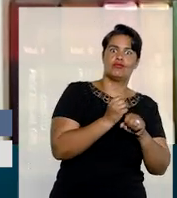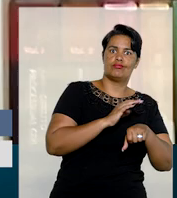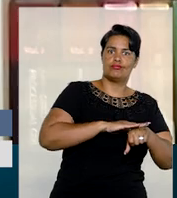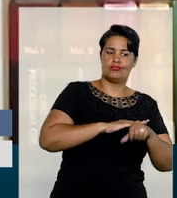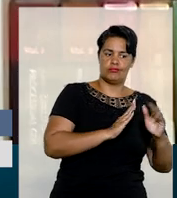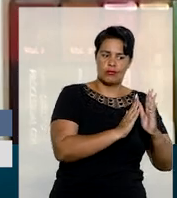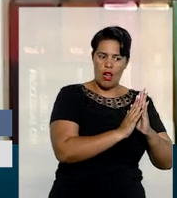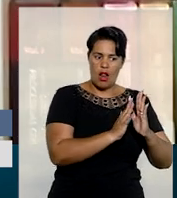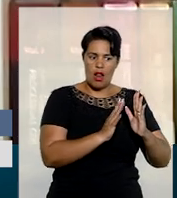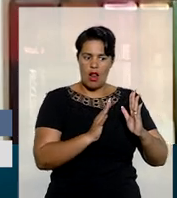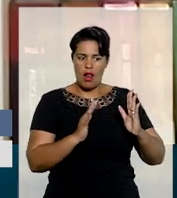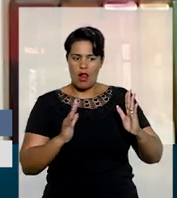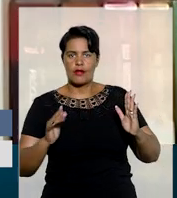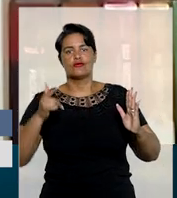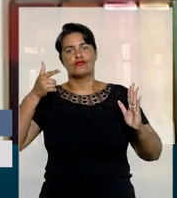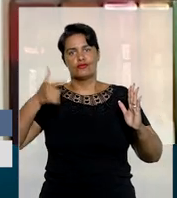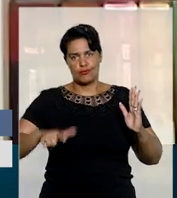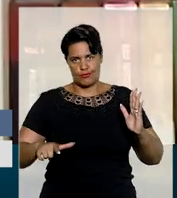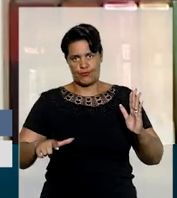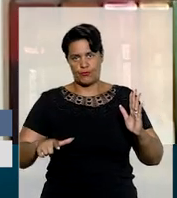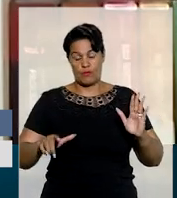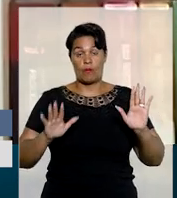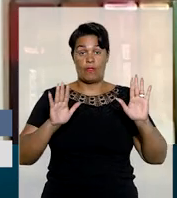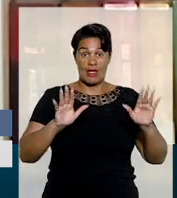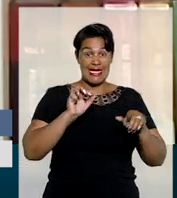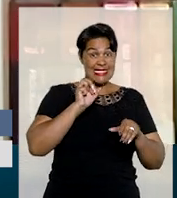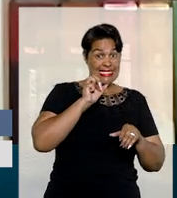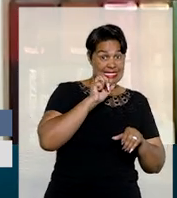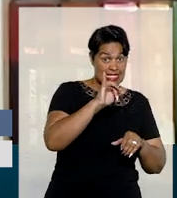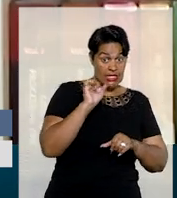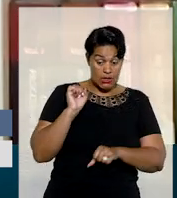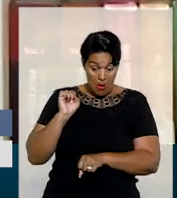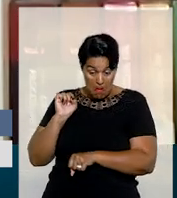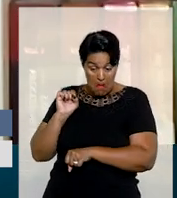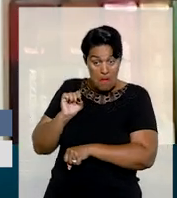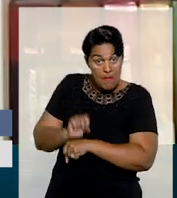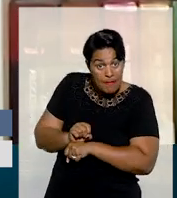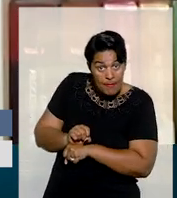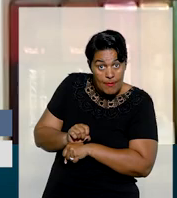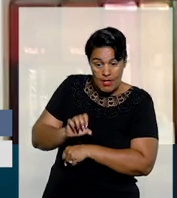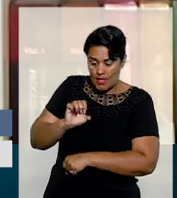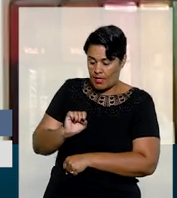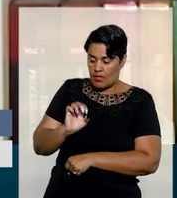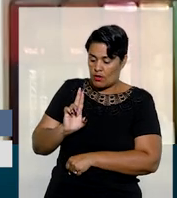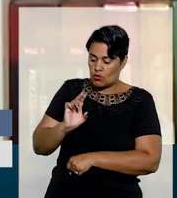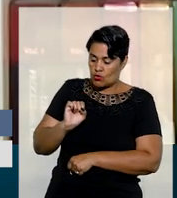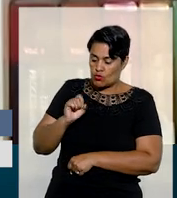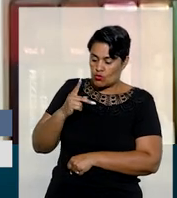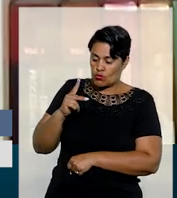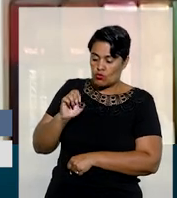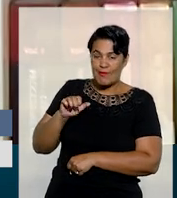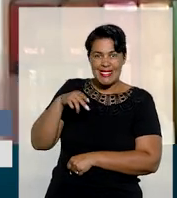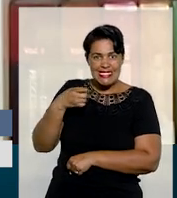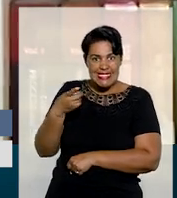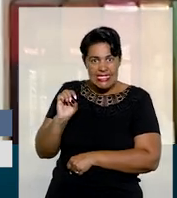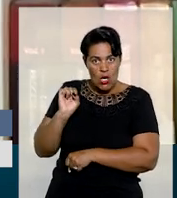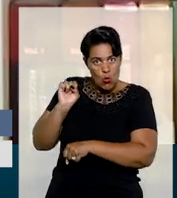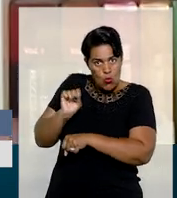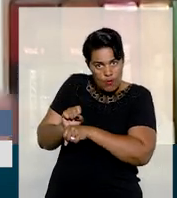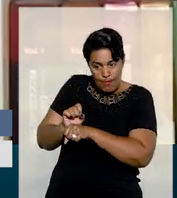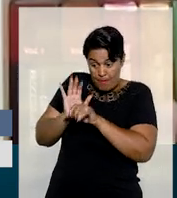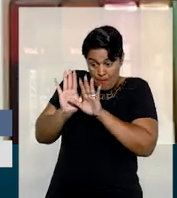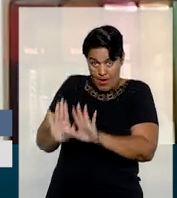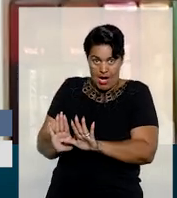volta a correr do zero. Se fosse o caso de suspensão, não voltaria a correr do zero, e essa é